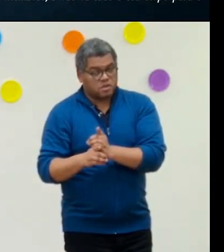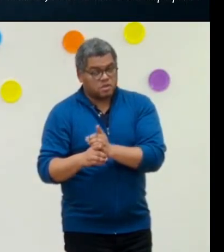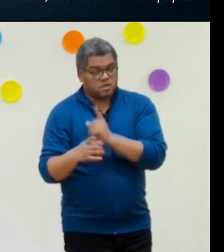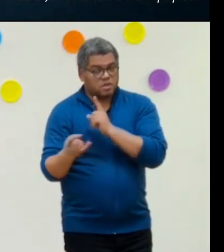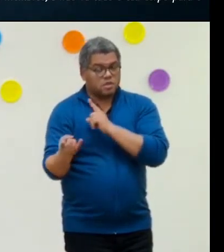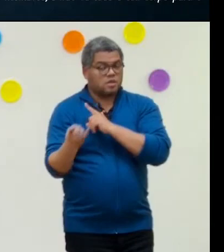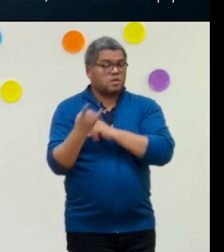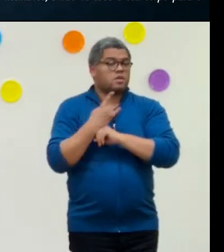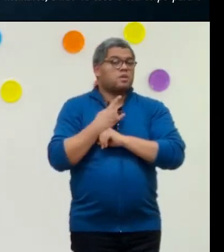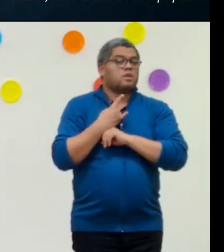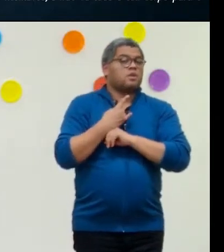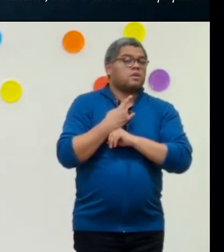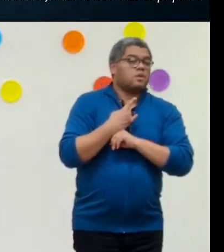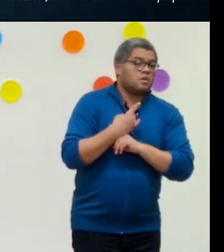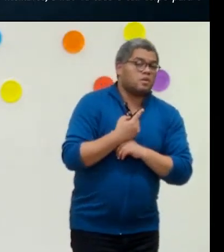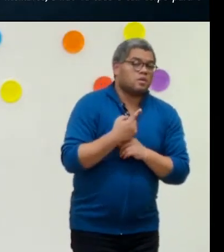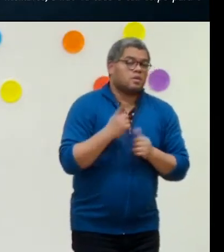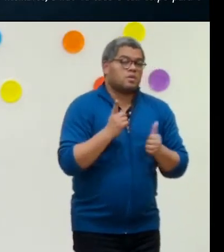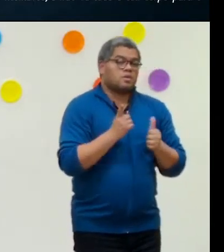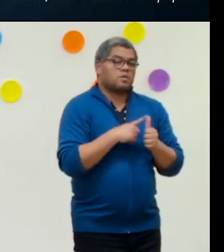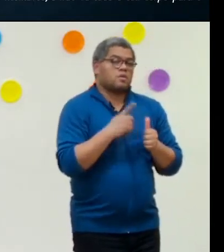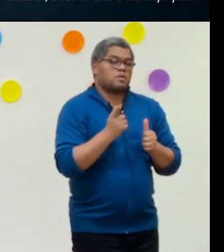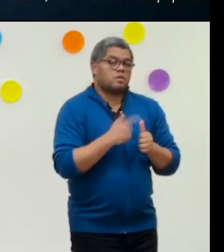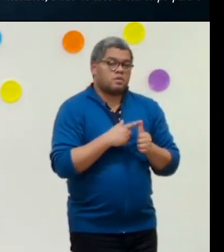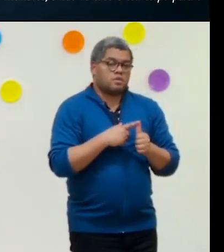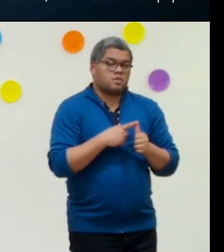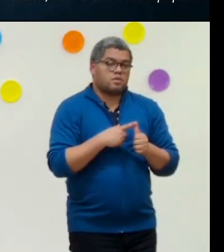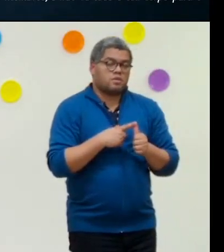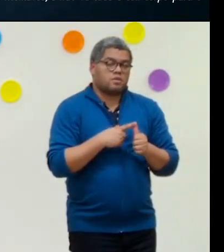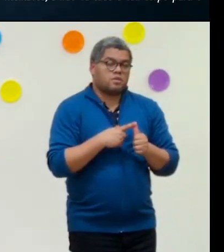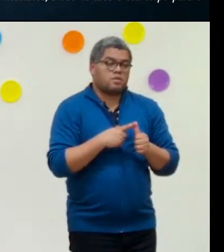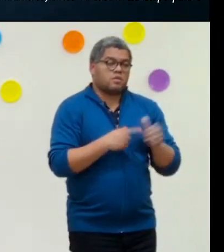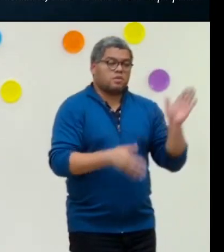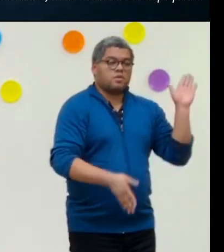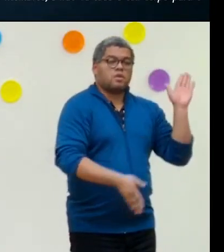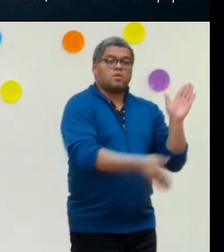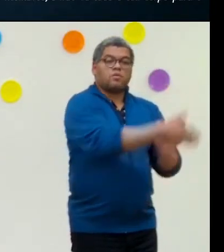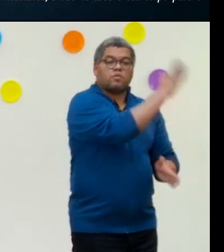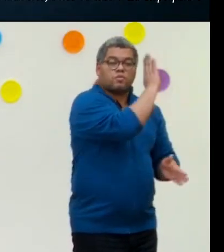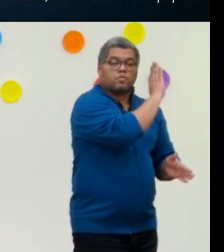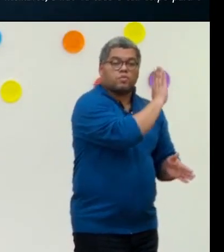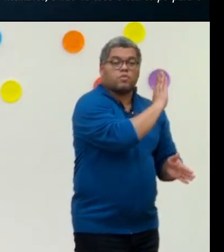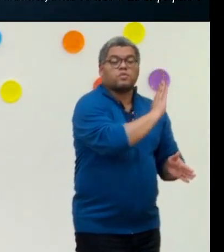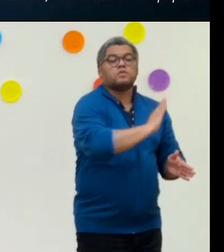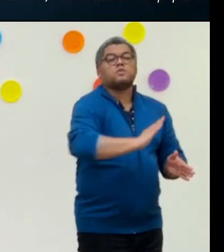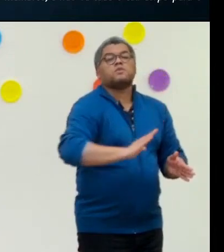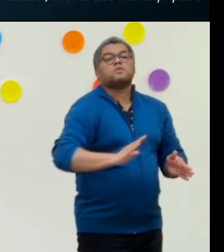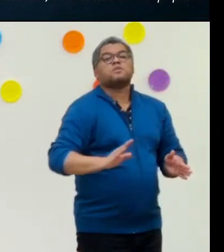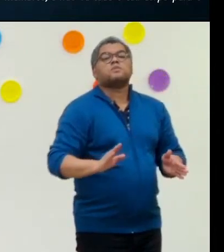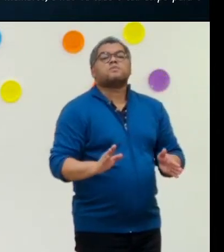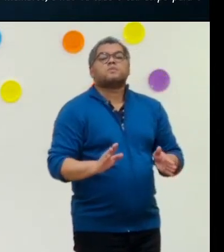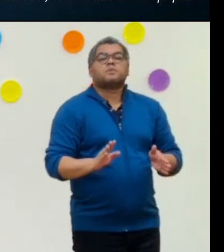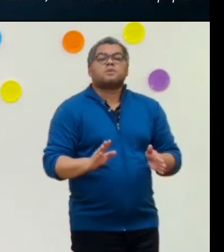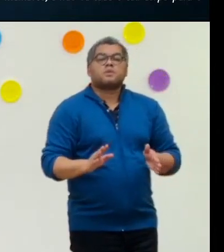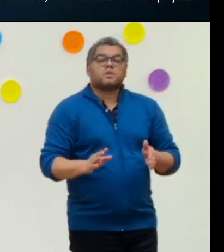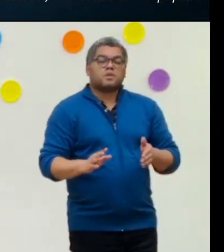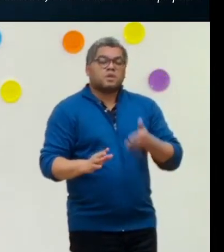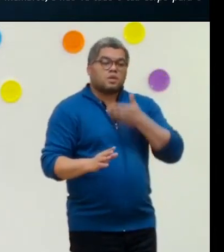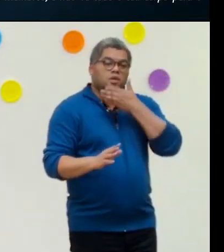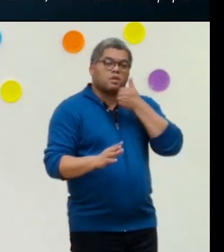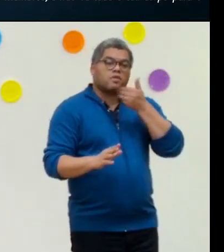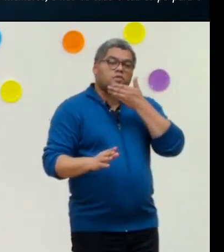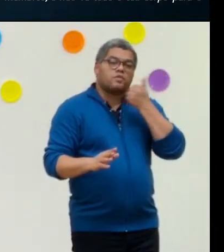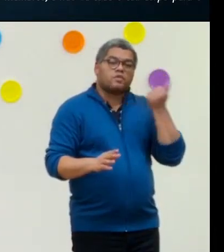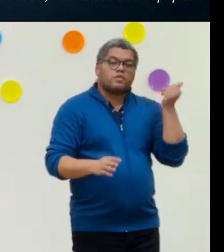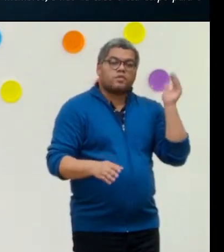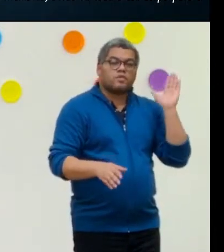Primeiro, fuja. Vou repetir. Fuja. É fácil, você vai guardar essa palavra de 4